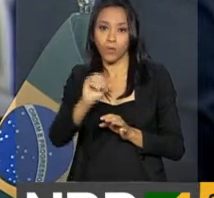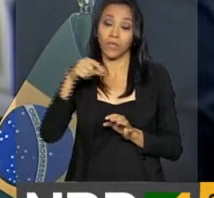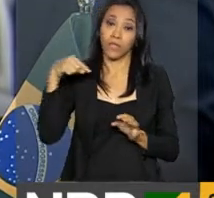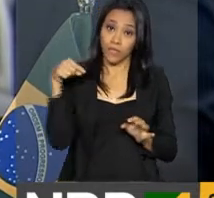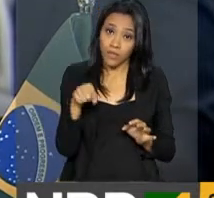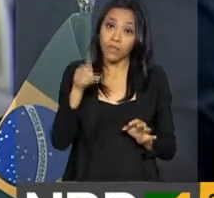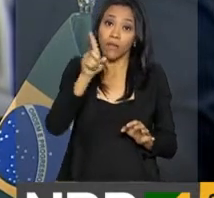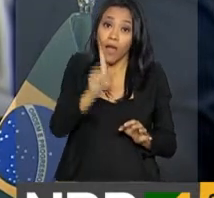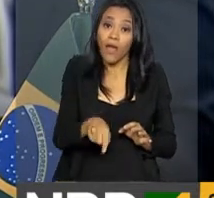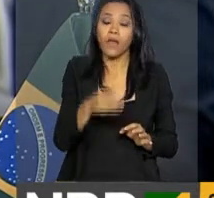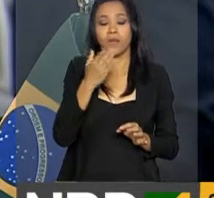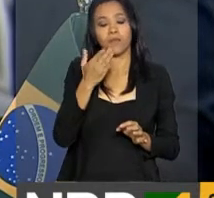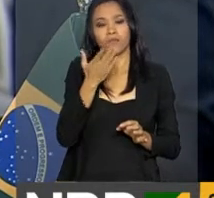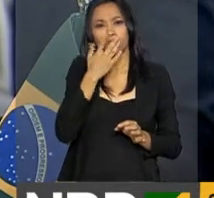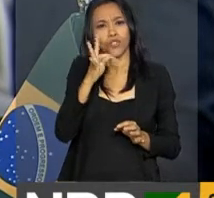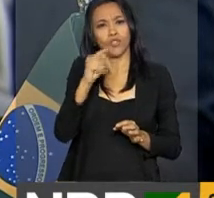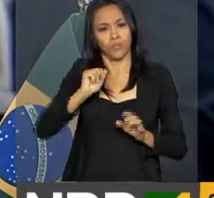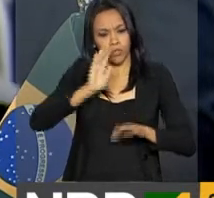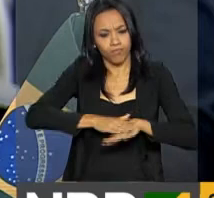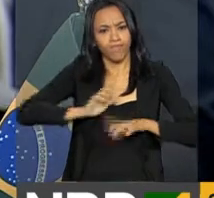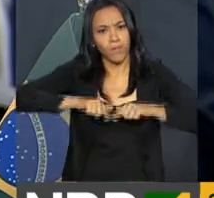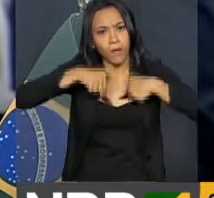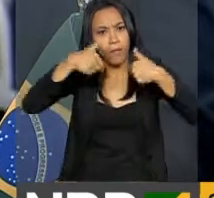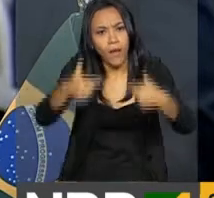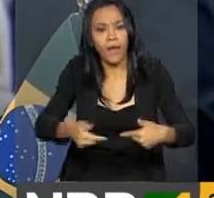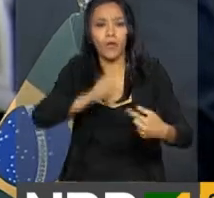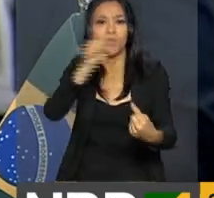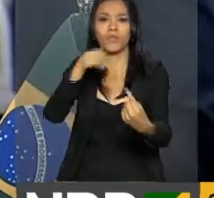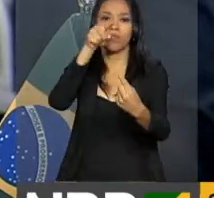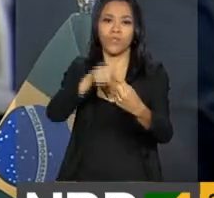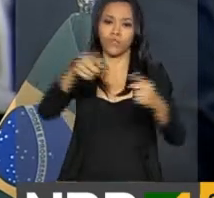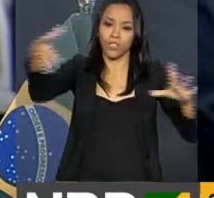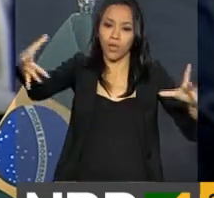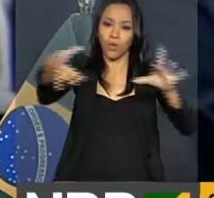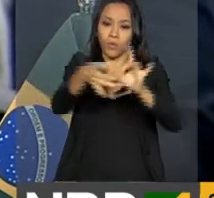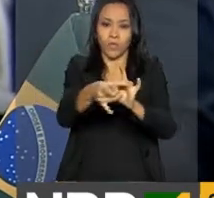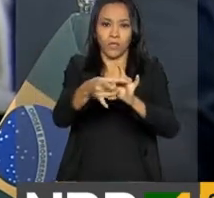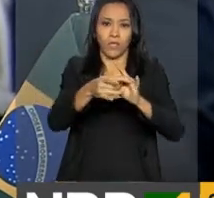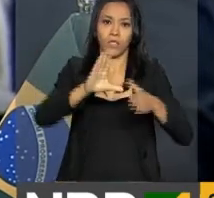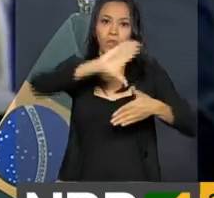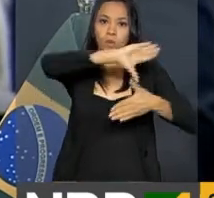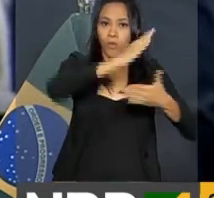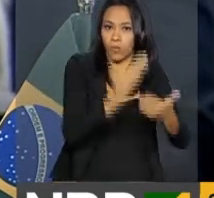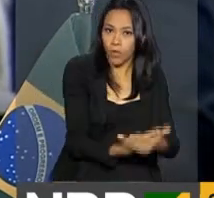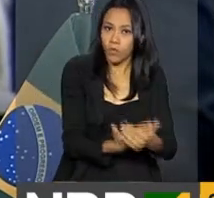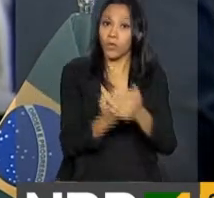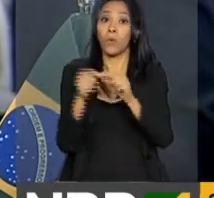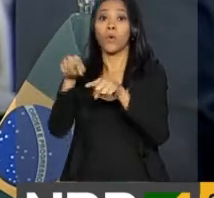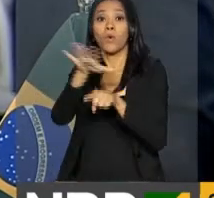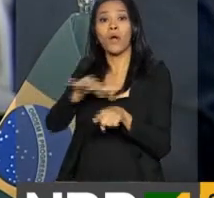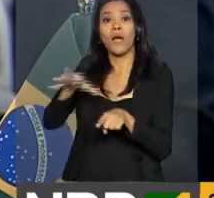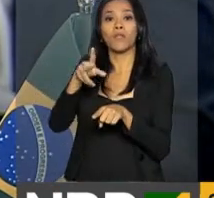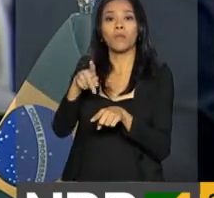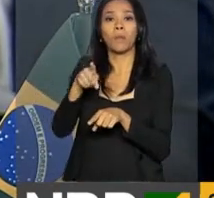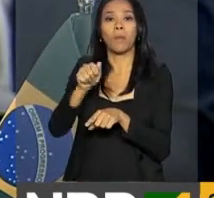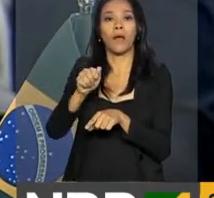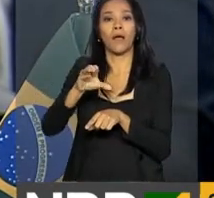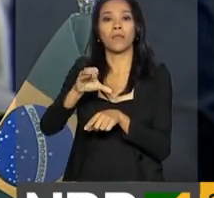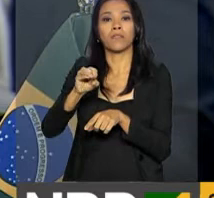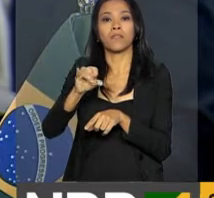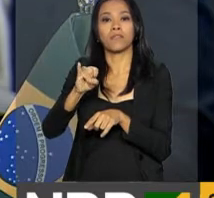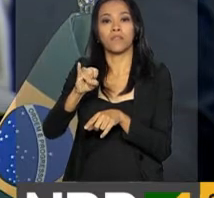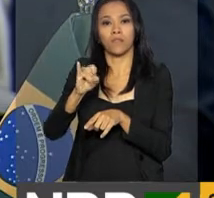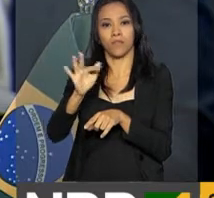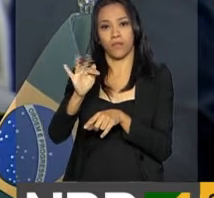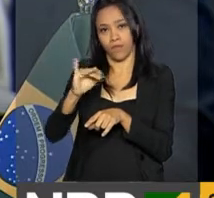promove, de forma efetiva, a integração do Mercosul com o Pacífico. Felicito, a